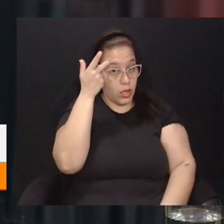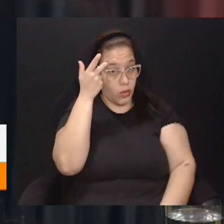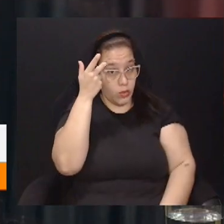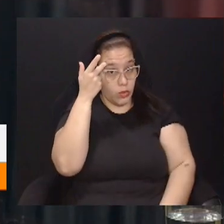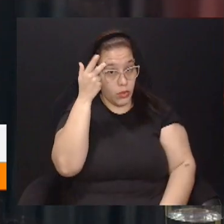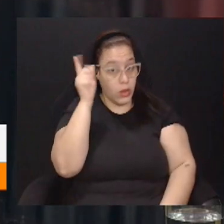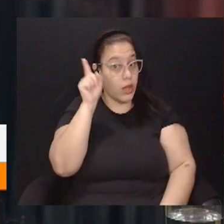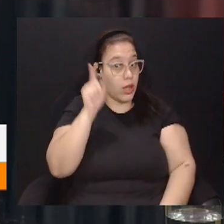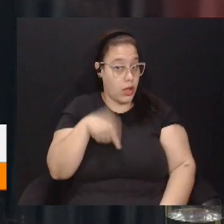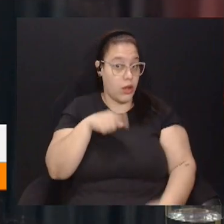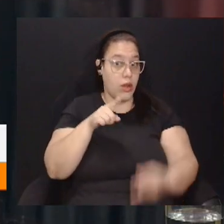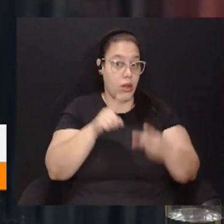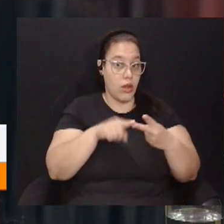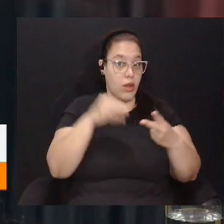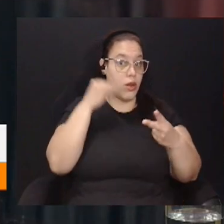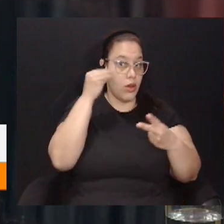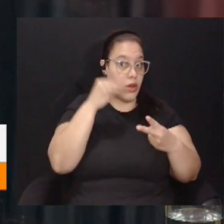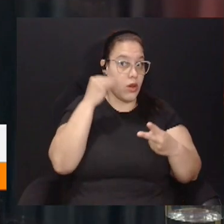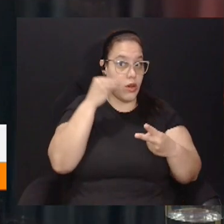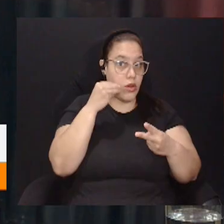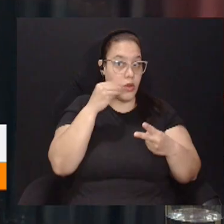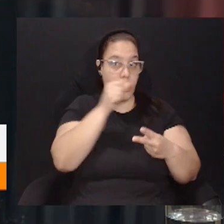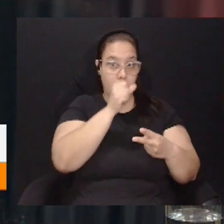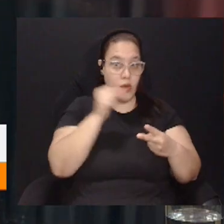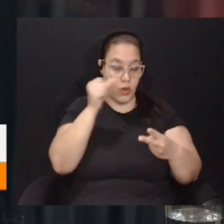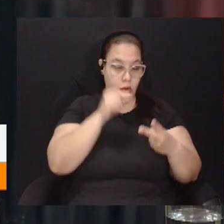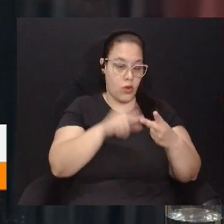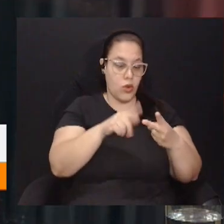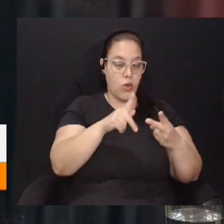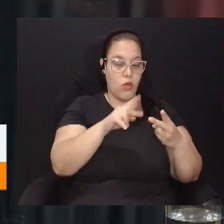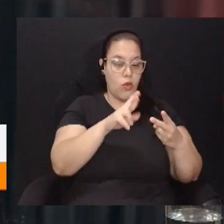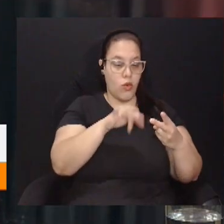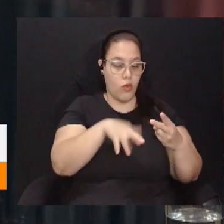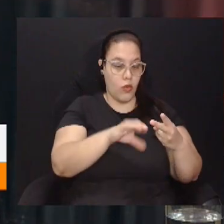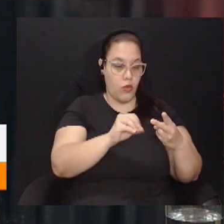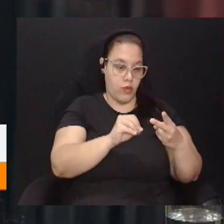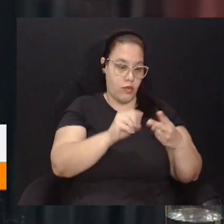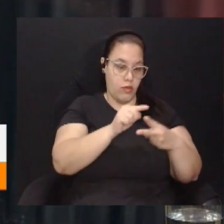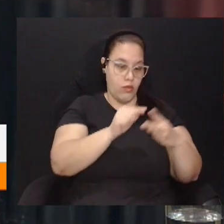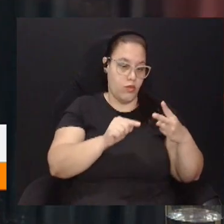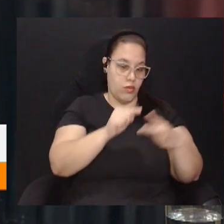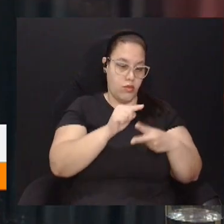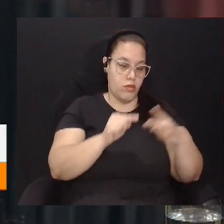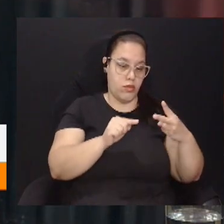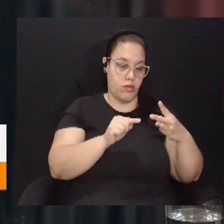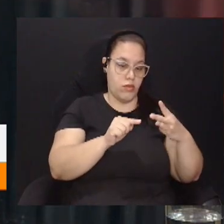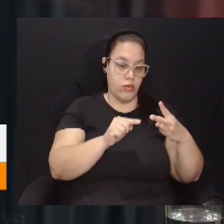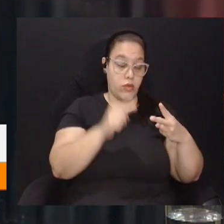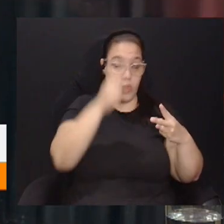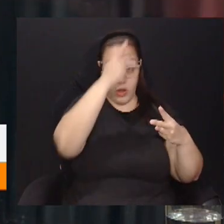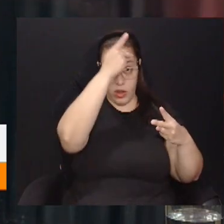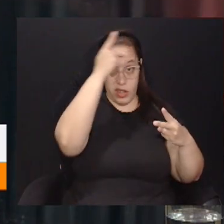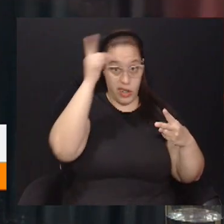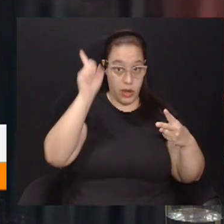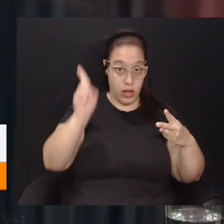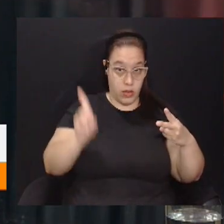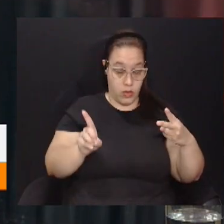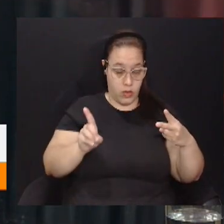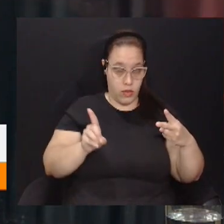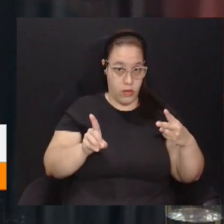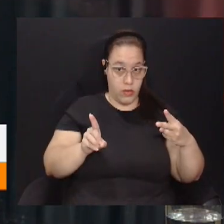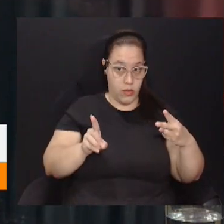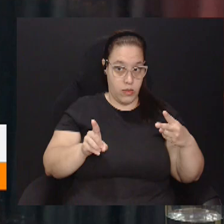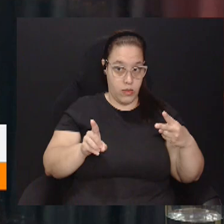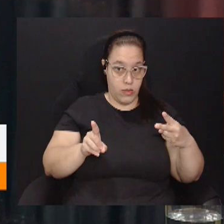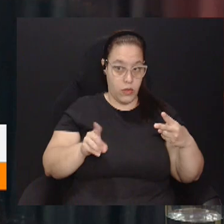a experiência do sagrado e do profano. Então, quando uma pessoa estabelece uma